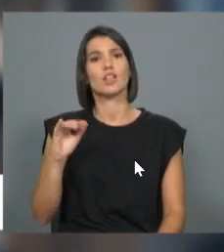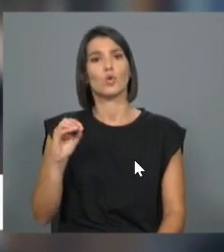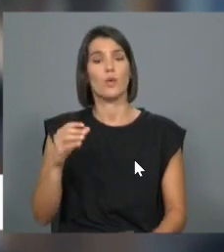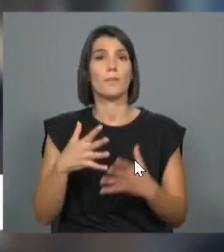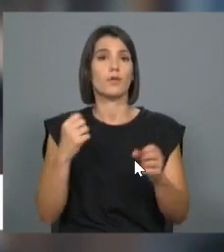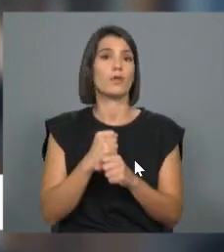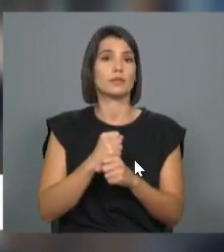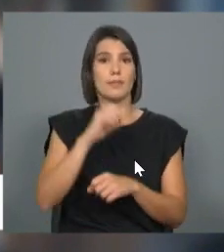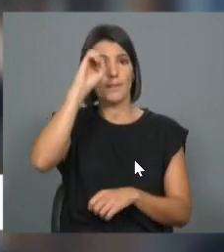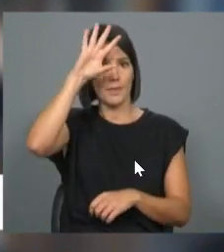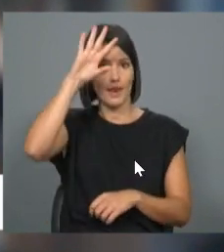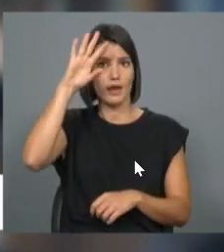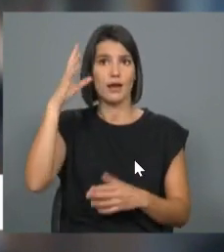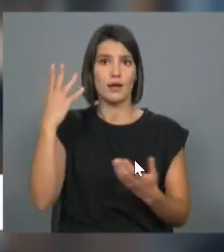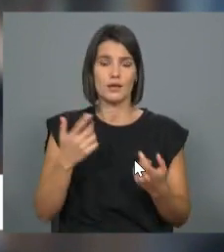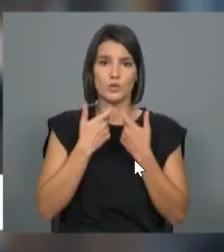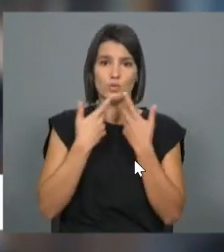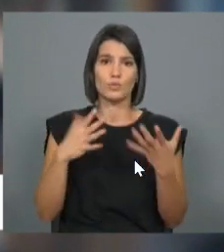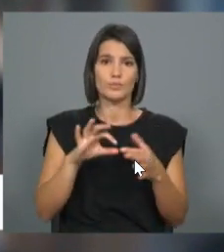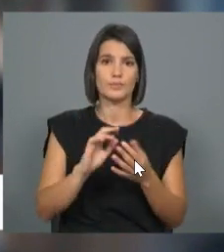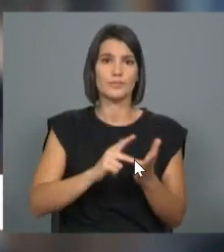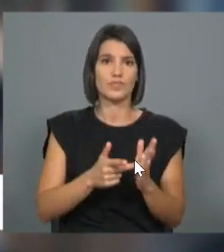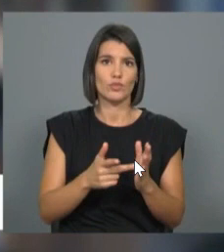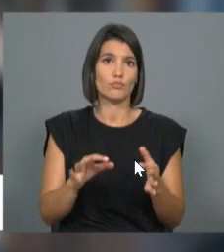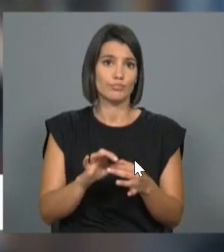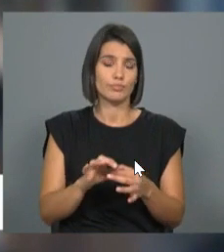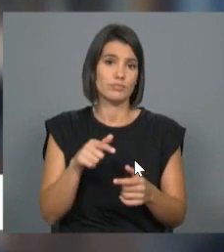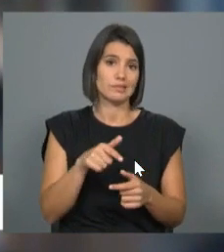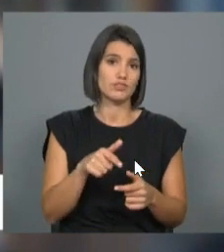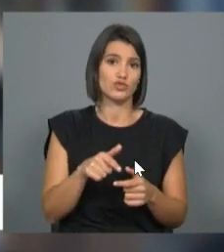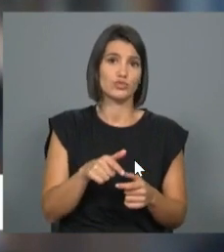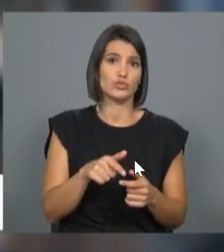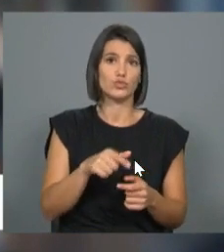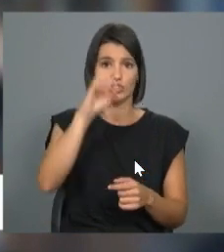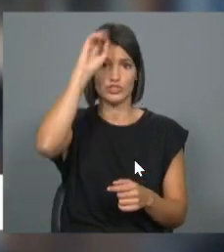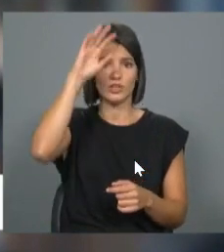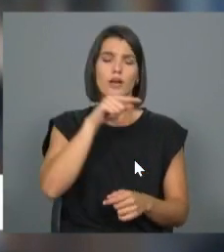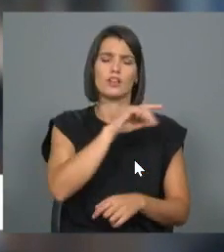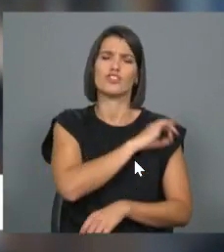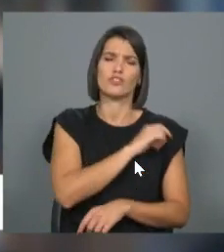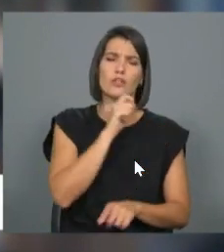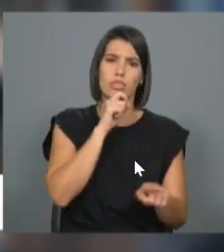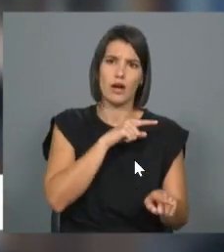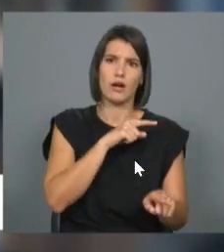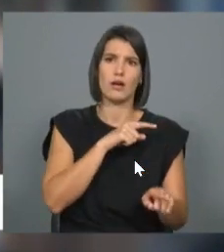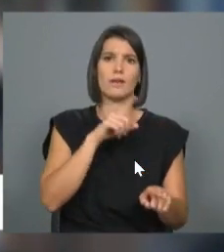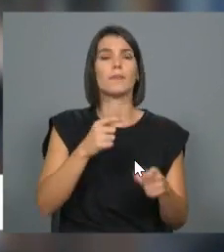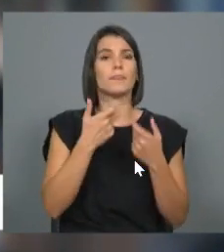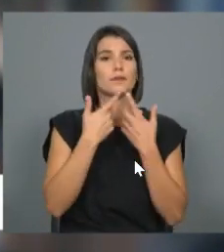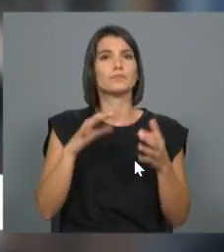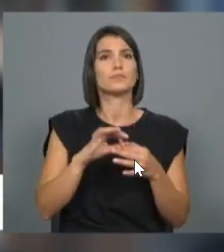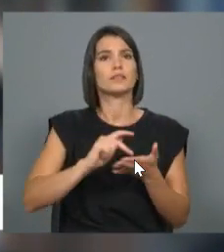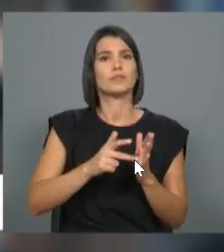mineira. Tudo o que está associado à tecnologia a ver com a indústria mineira tem lugar no Chile. Bem como tudo o que é